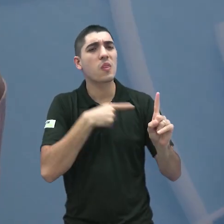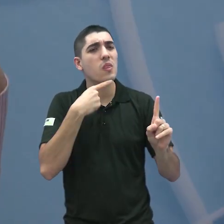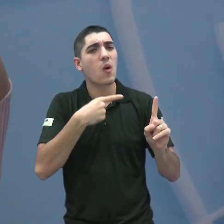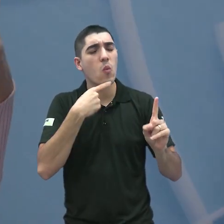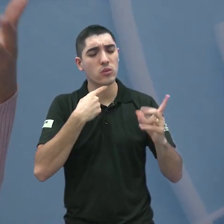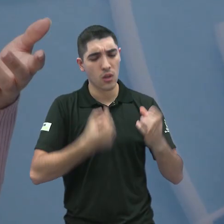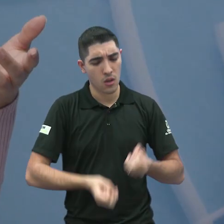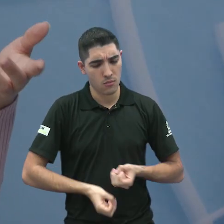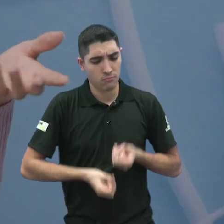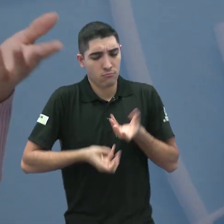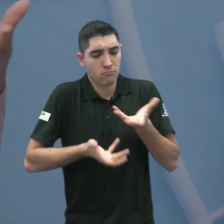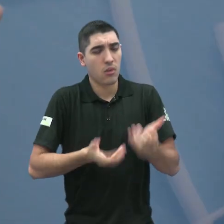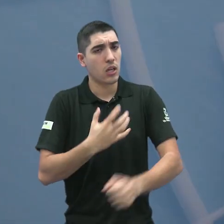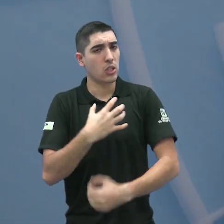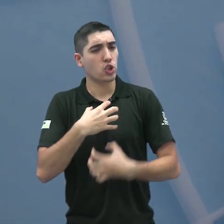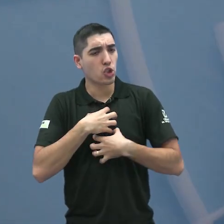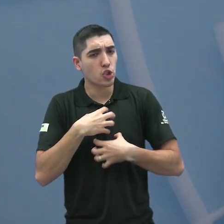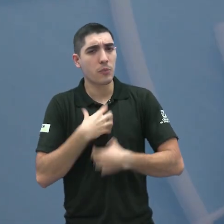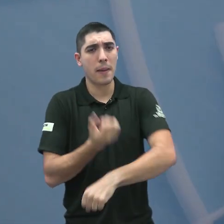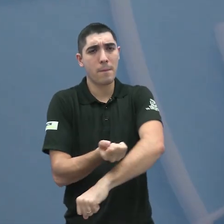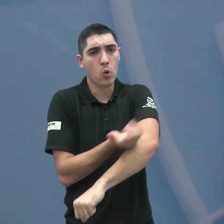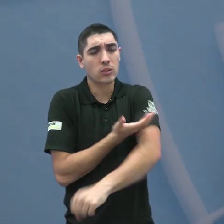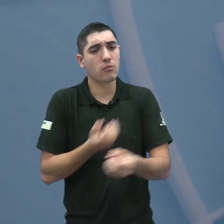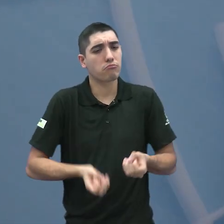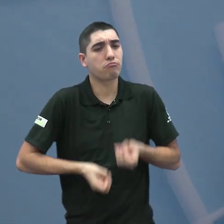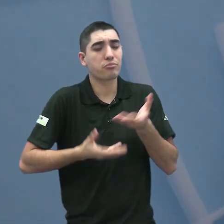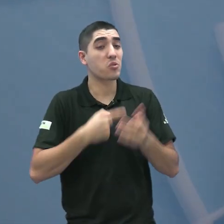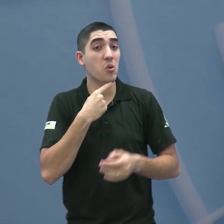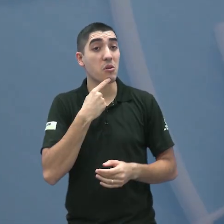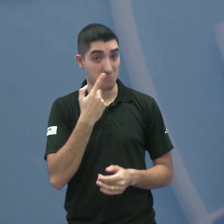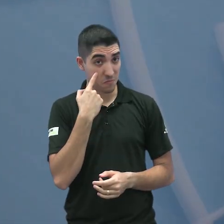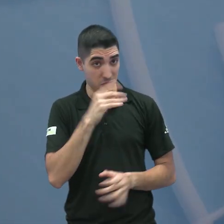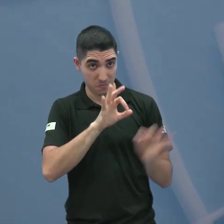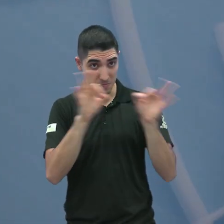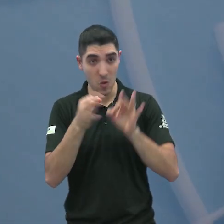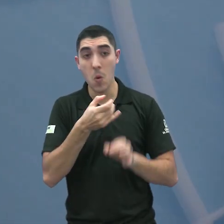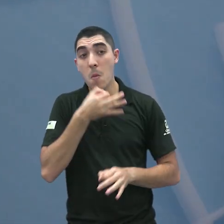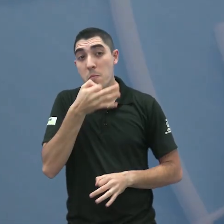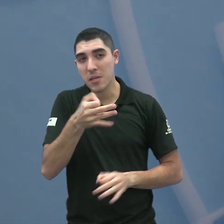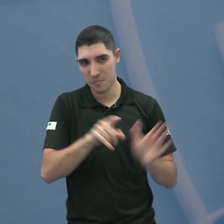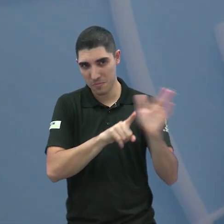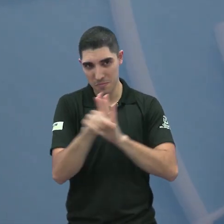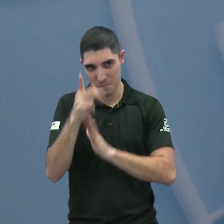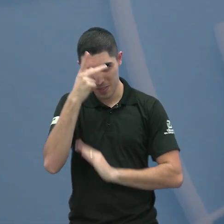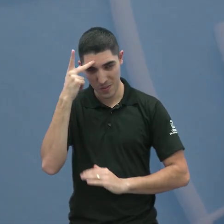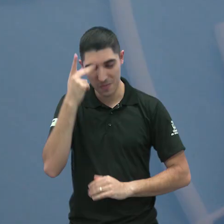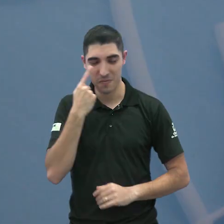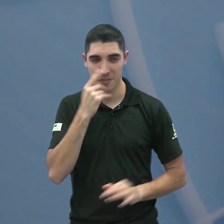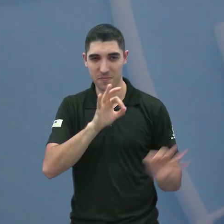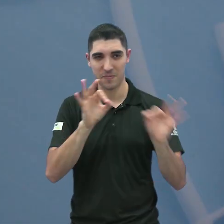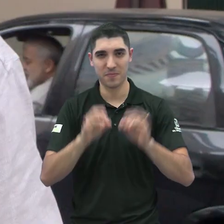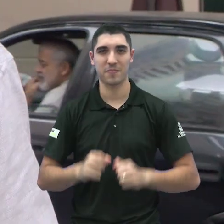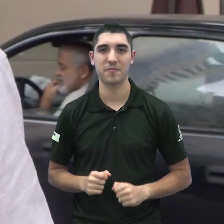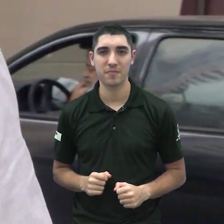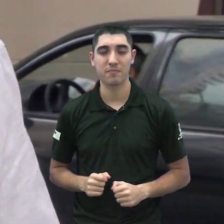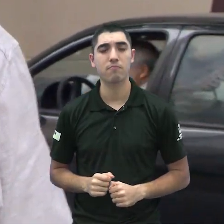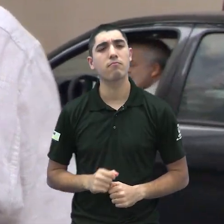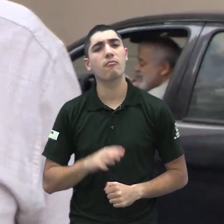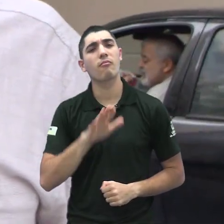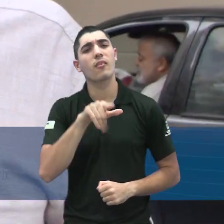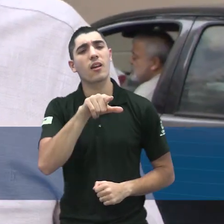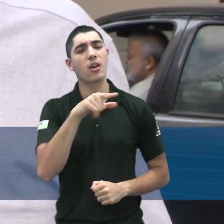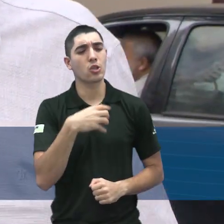dificuldade para expressar os sentimentos? A gente foi ouvir o pessoal na rua. Vamos conferir as respostas? Expressar